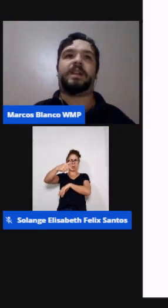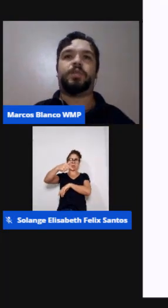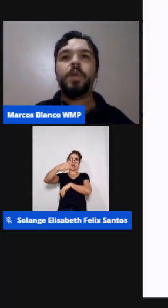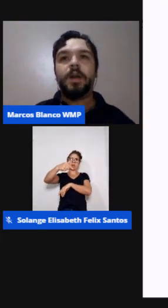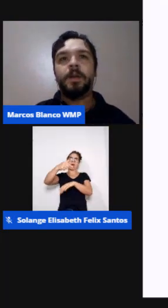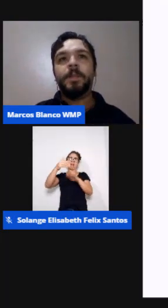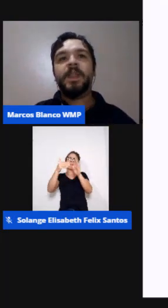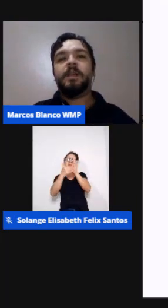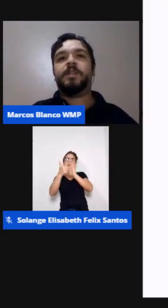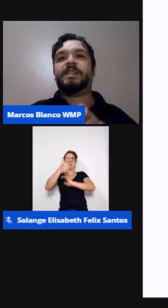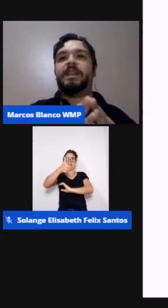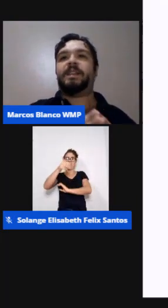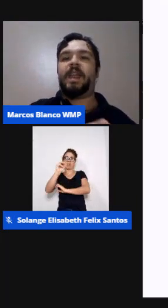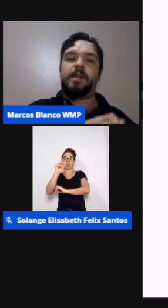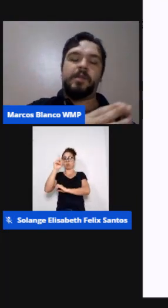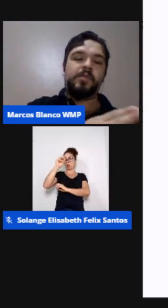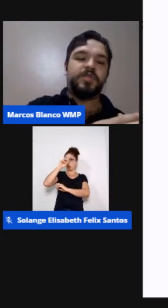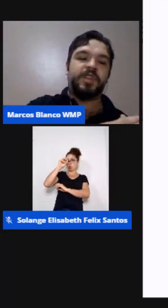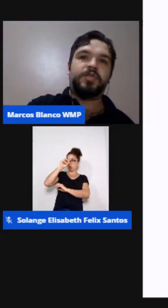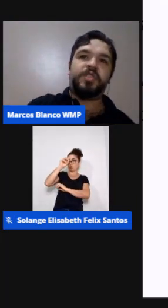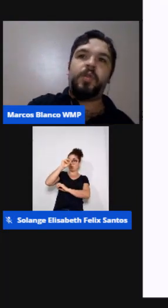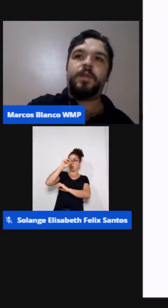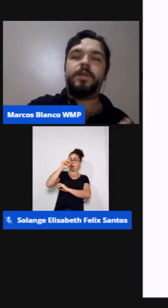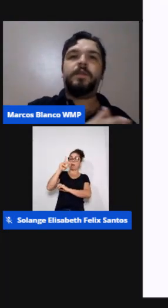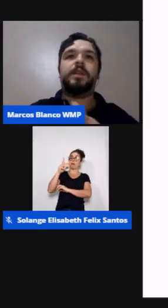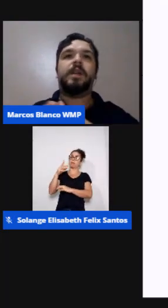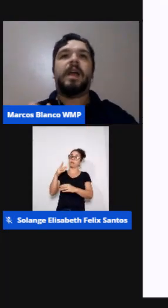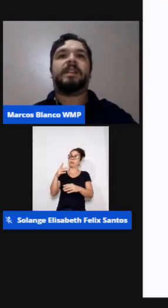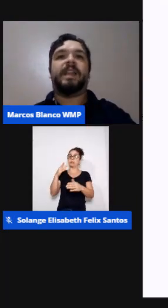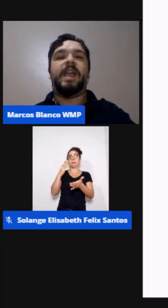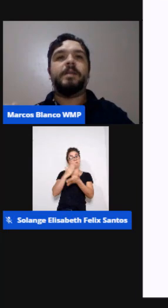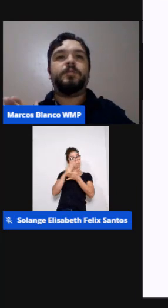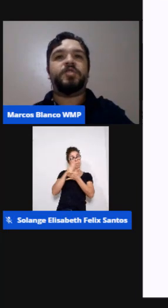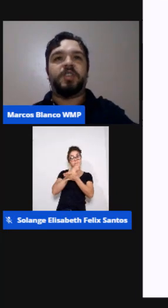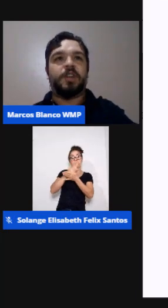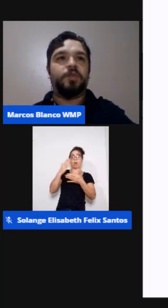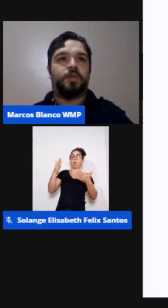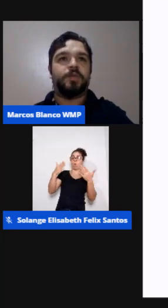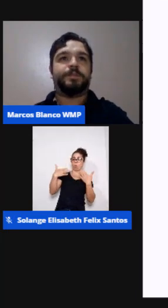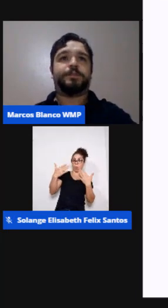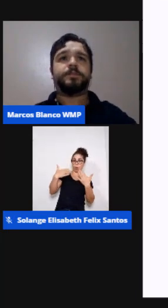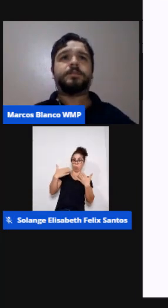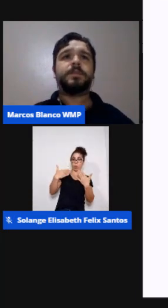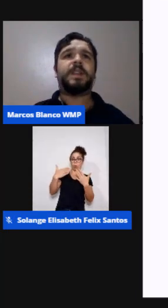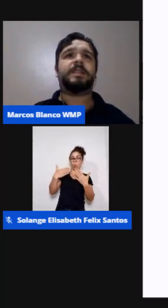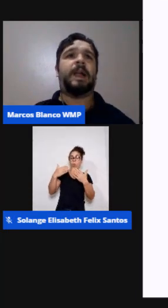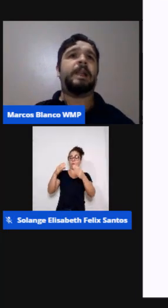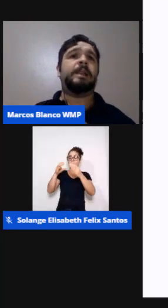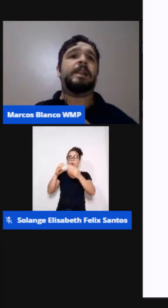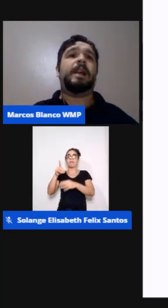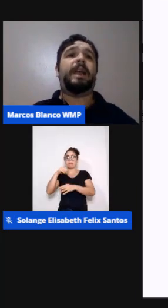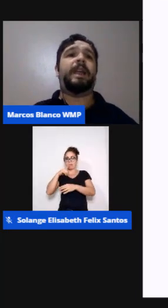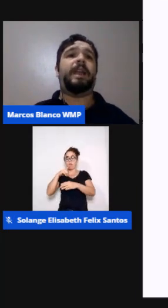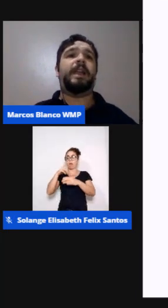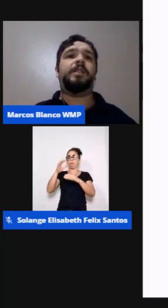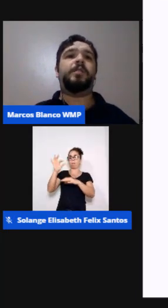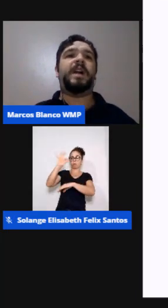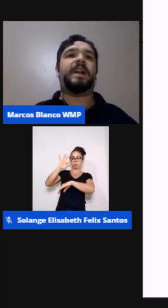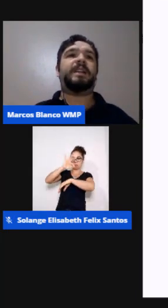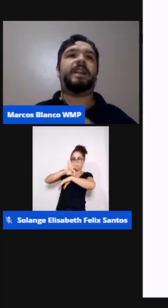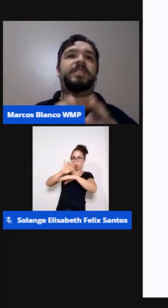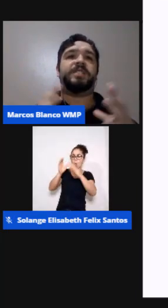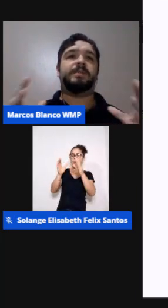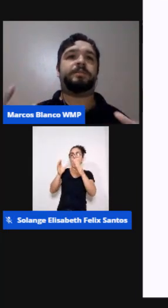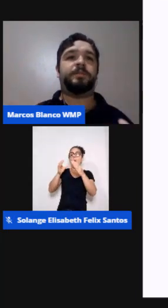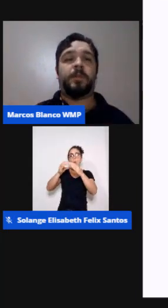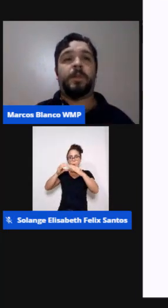acordo com a temperatura, você tem um mosquito de ovo até um mosquito adulto. Tá?